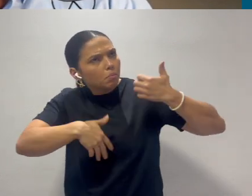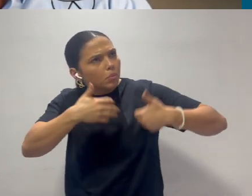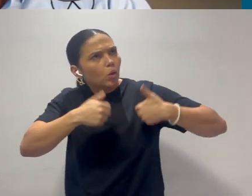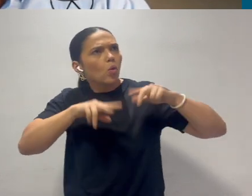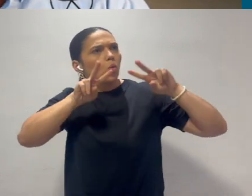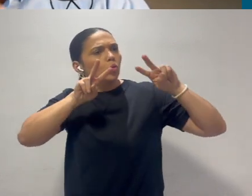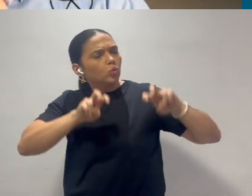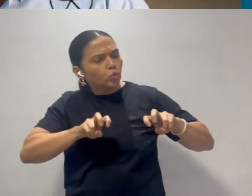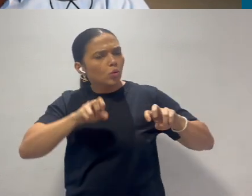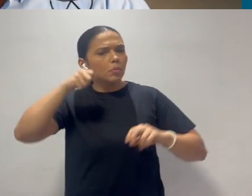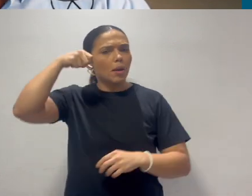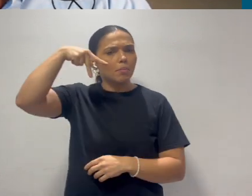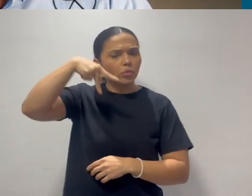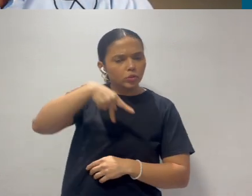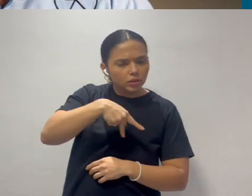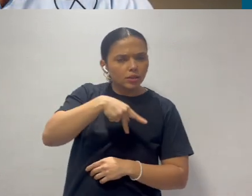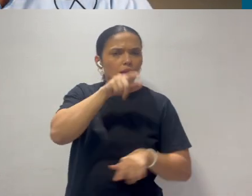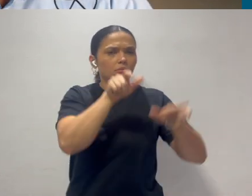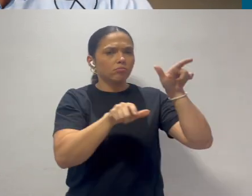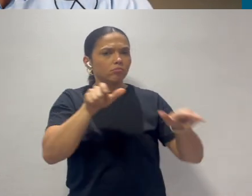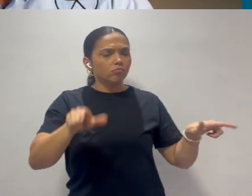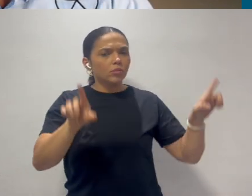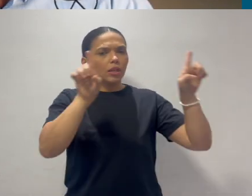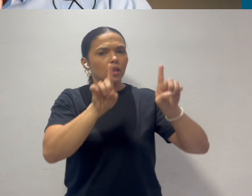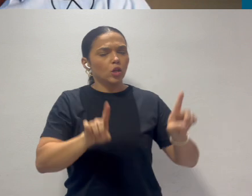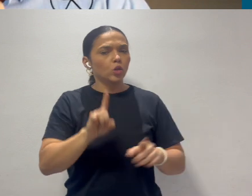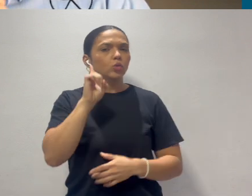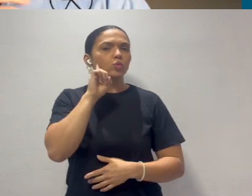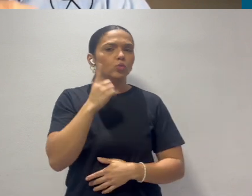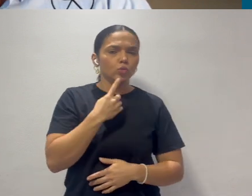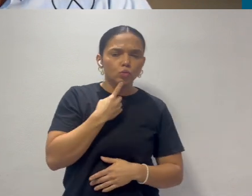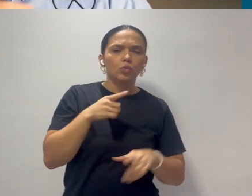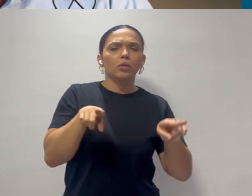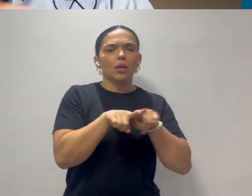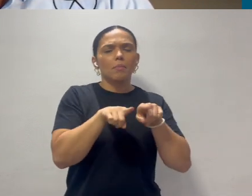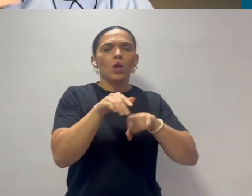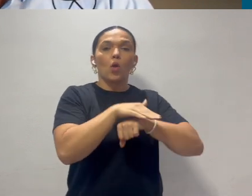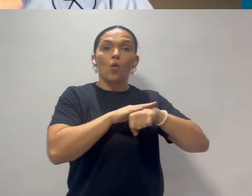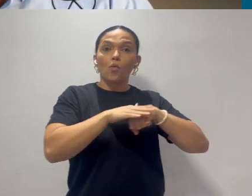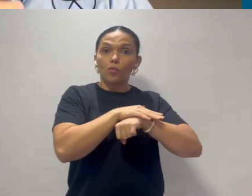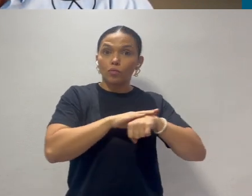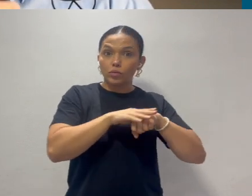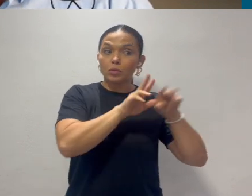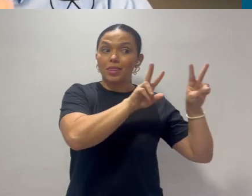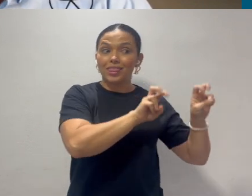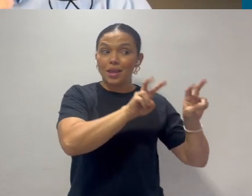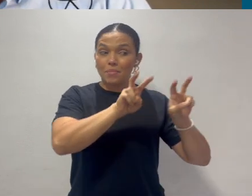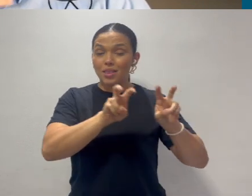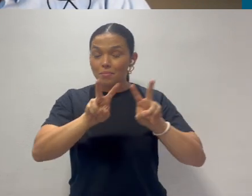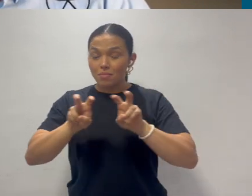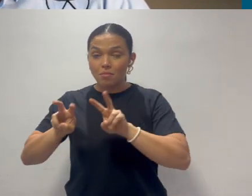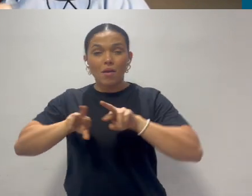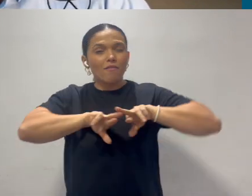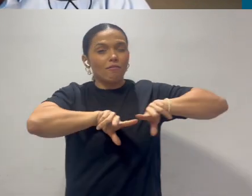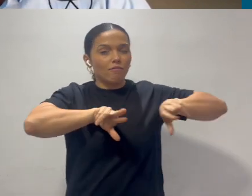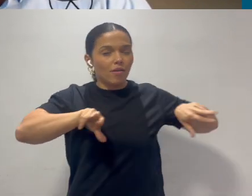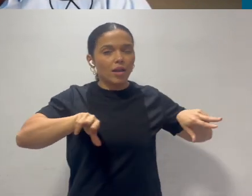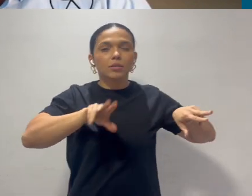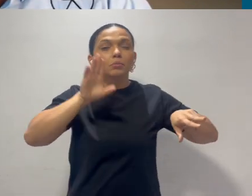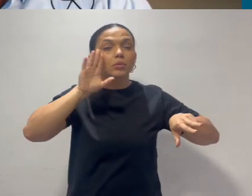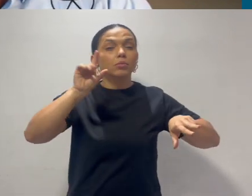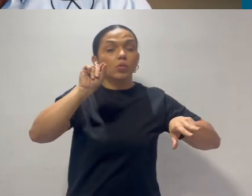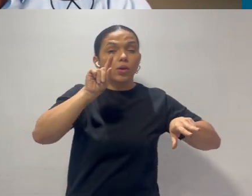deficiência auditiva. Nós já falamos em outros temas aqui, falamos sobre o planejamento